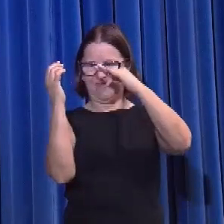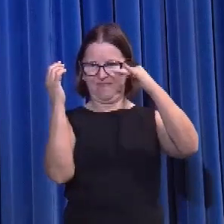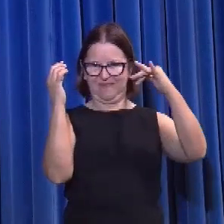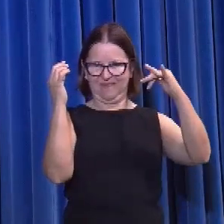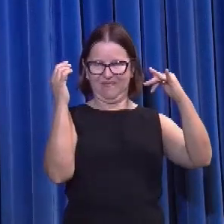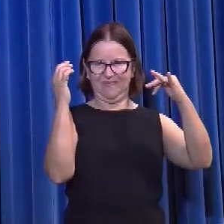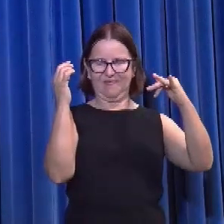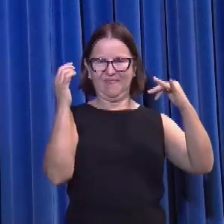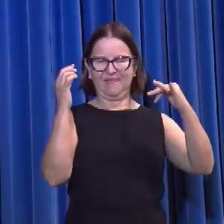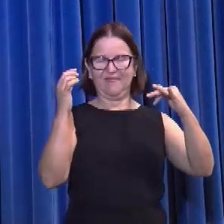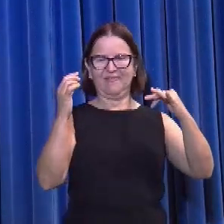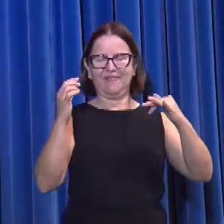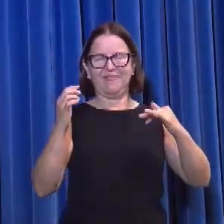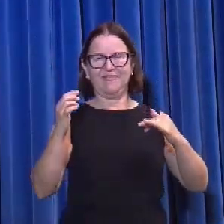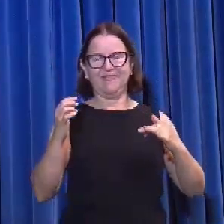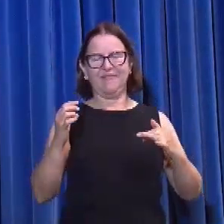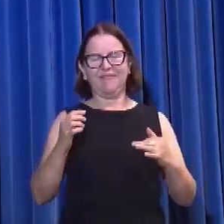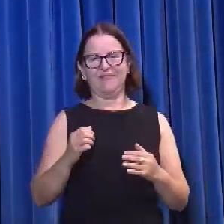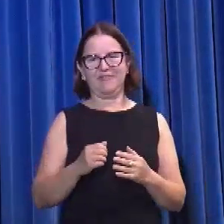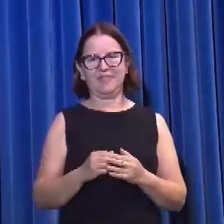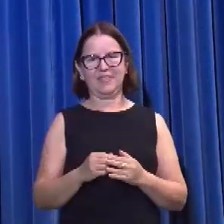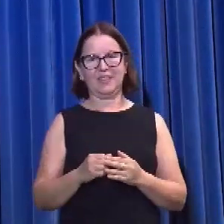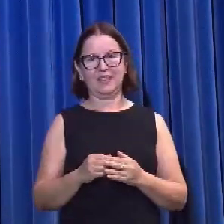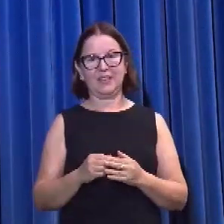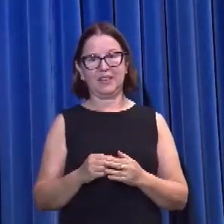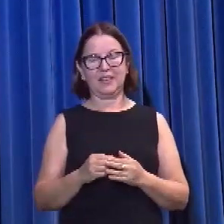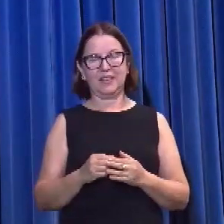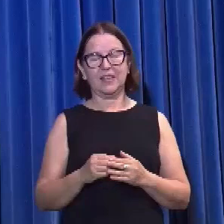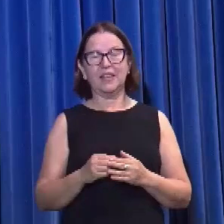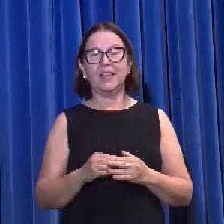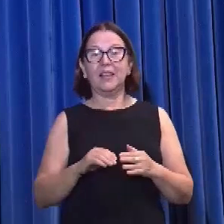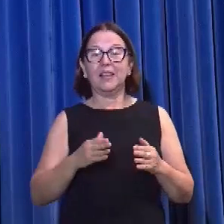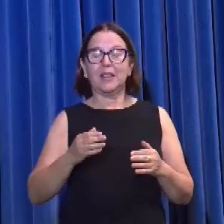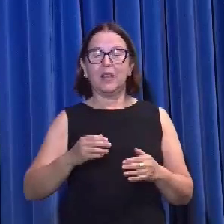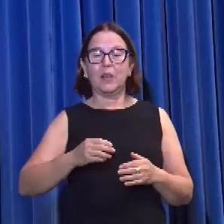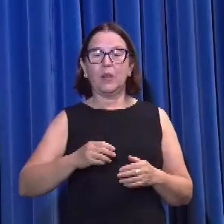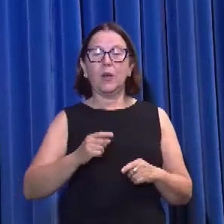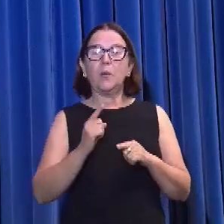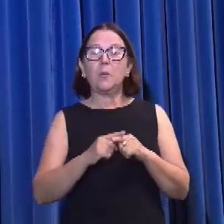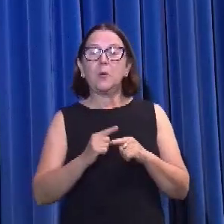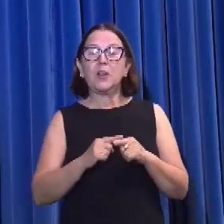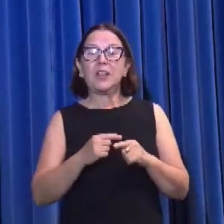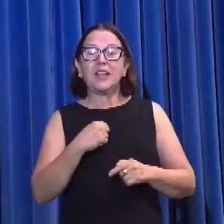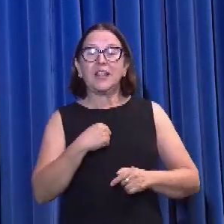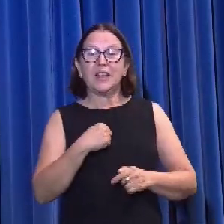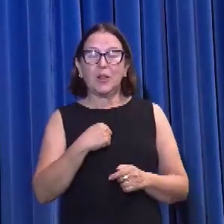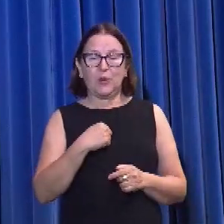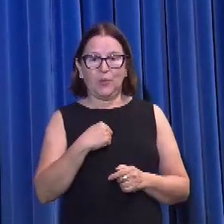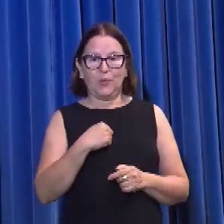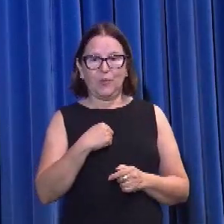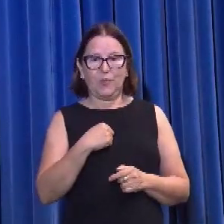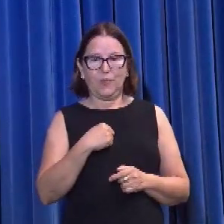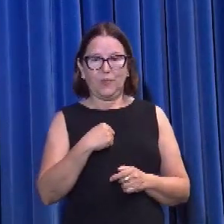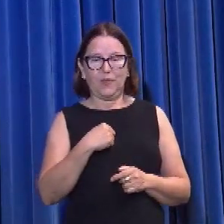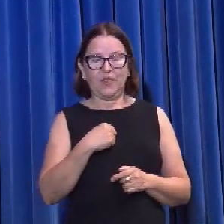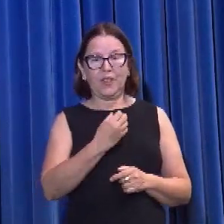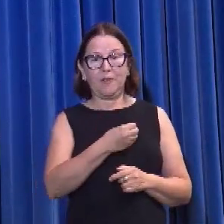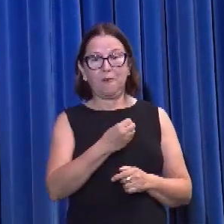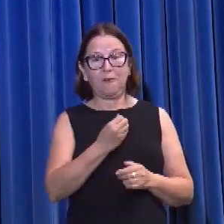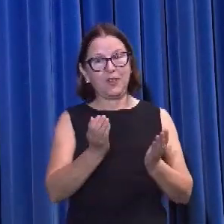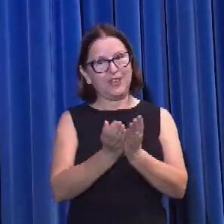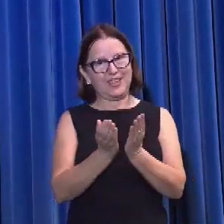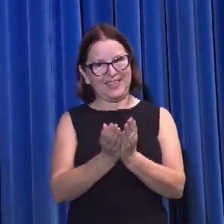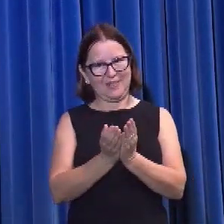Então, para que eu existo como cristão? Para